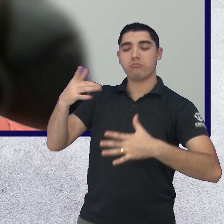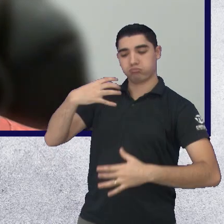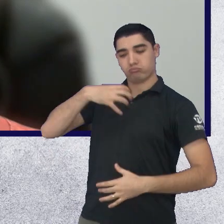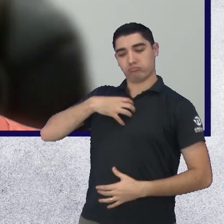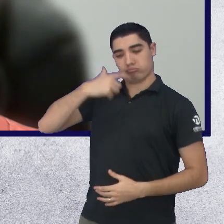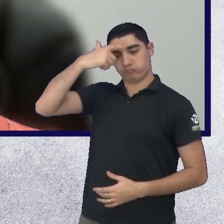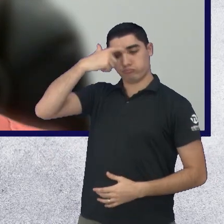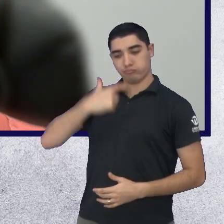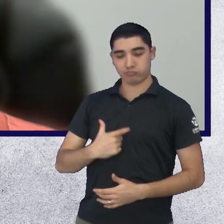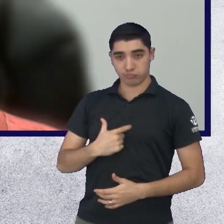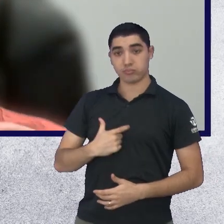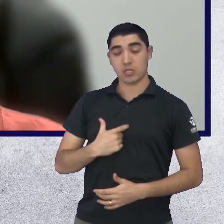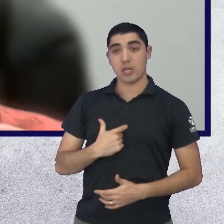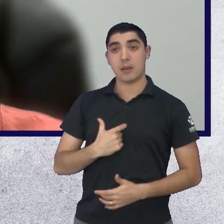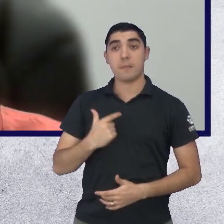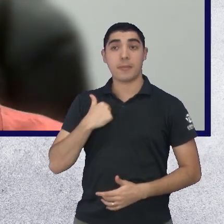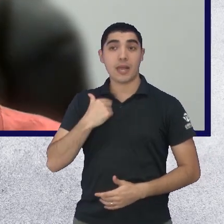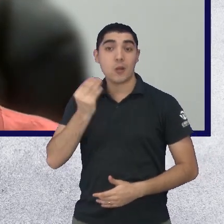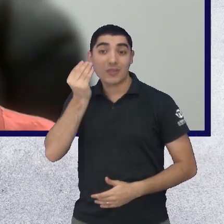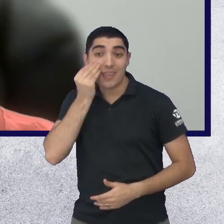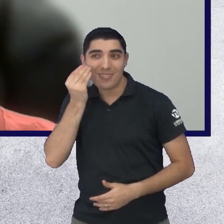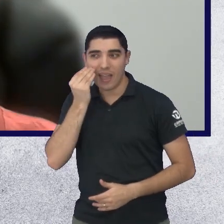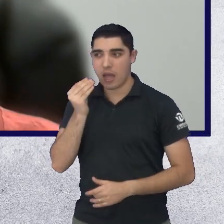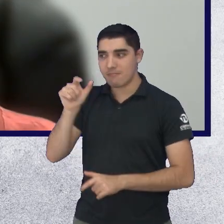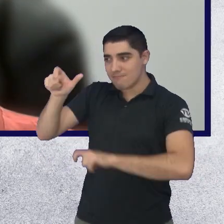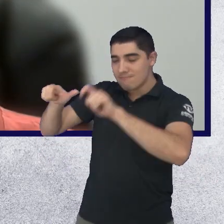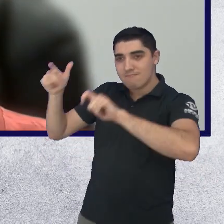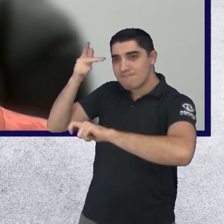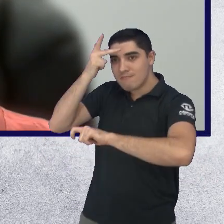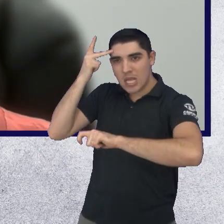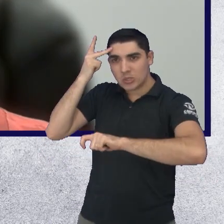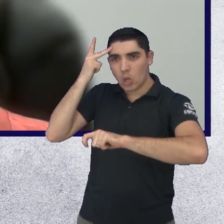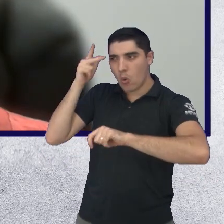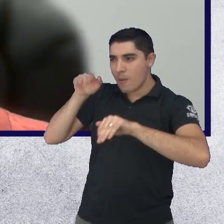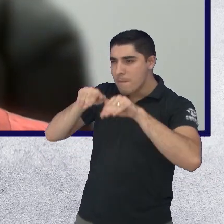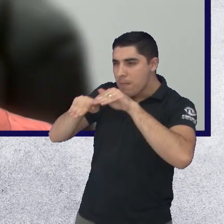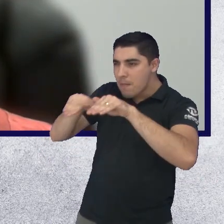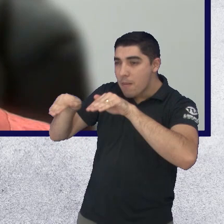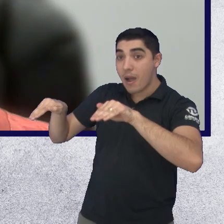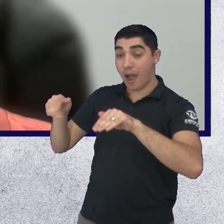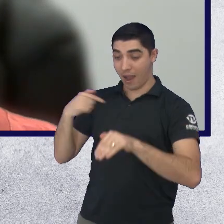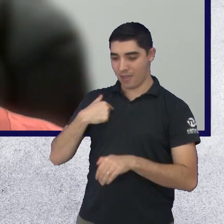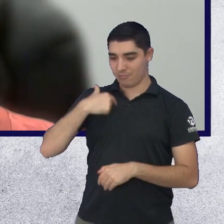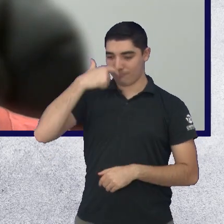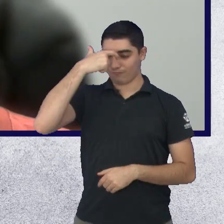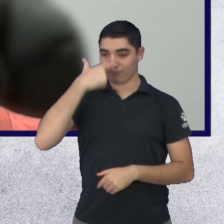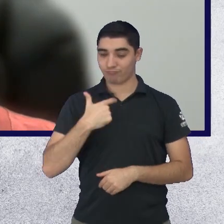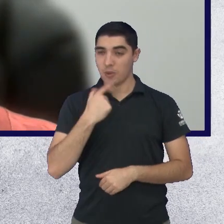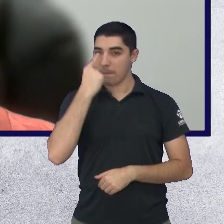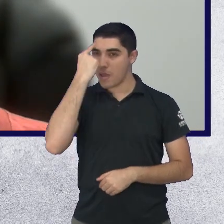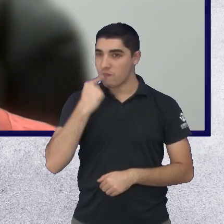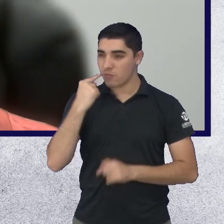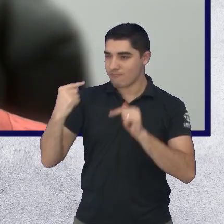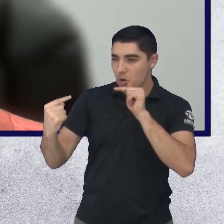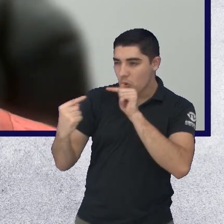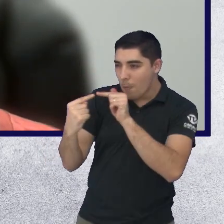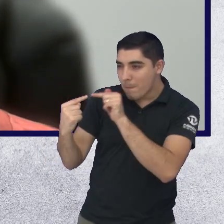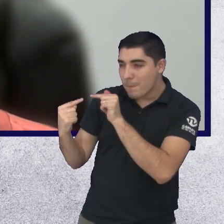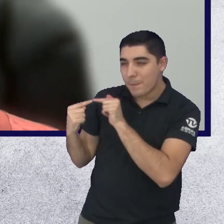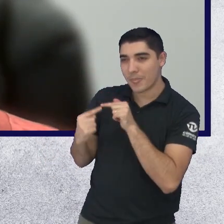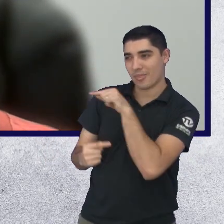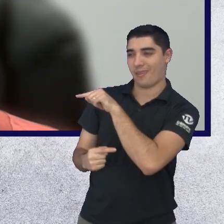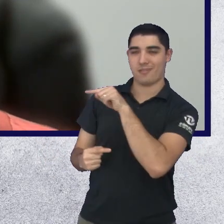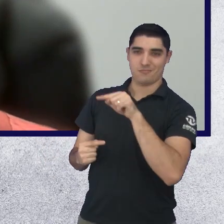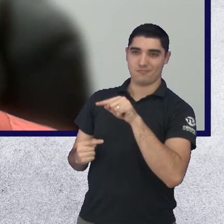ou mais pessoas, né? A gente cria uma persona para entender qual é aquele público. Então,